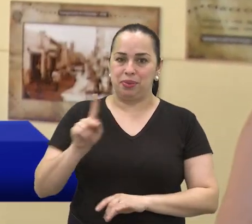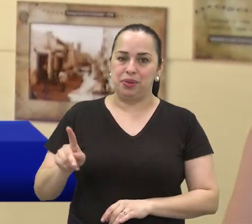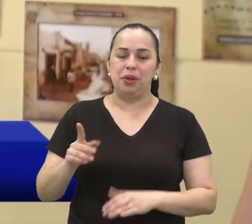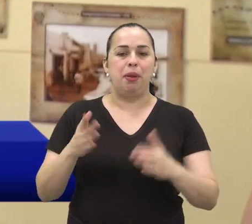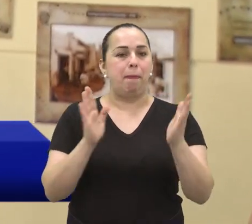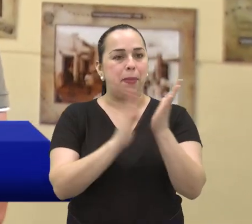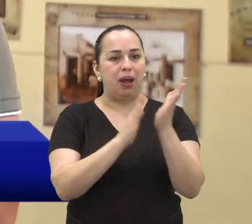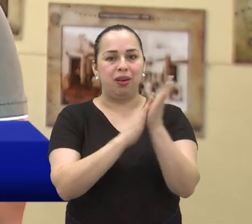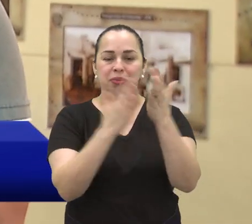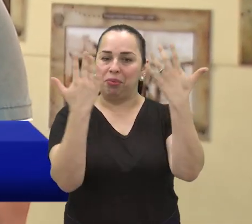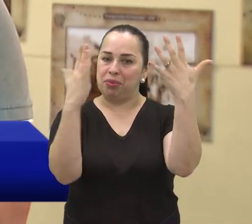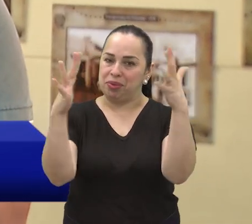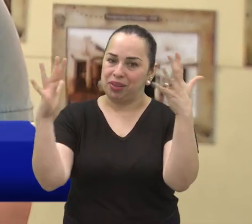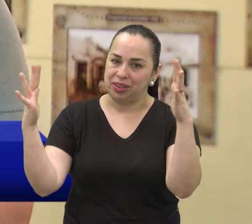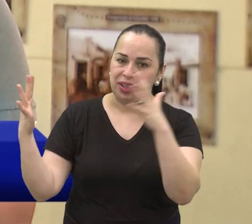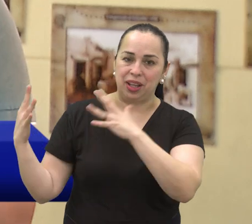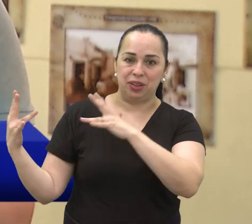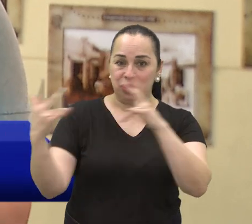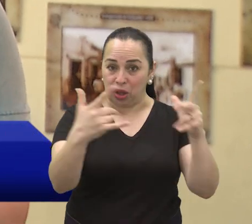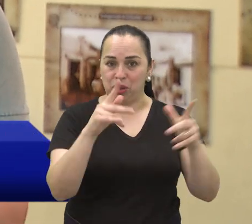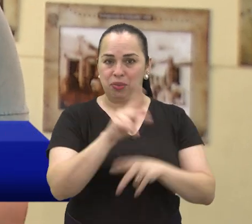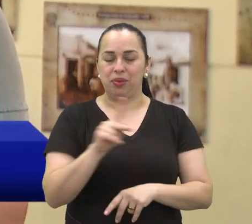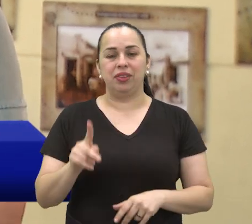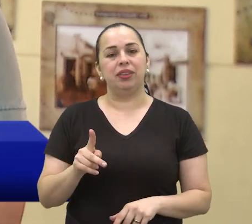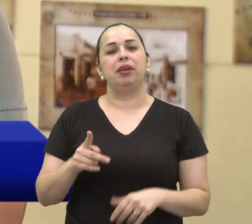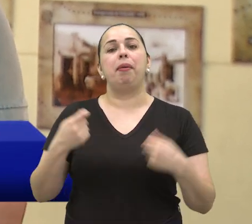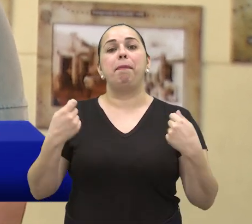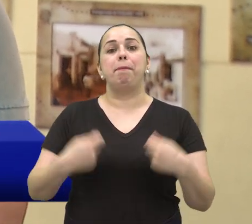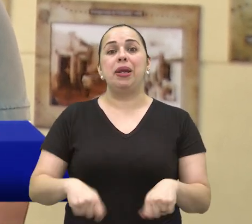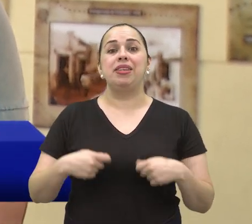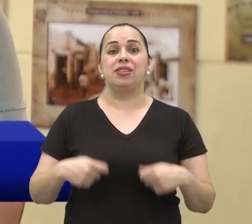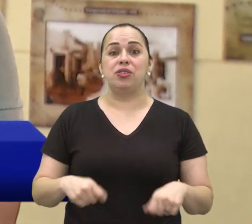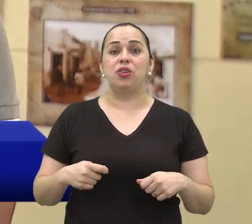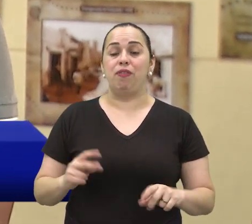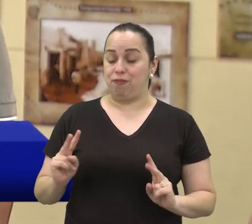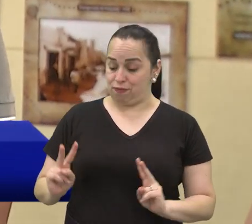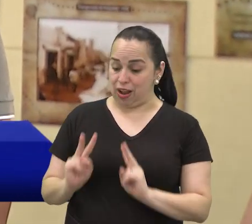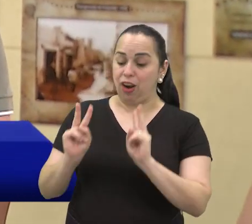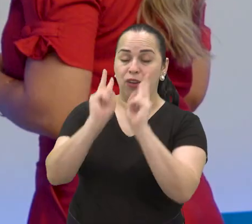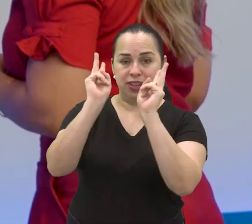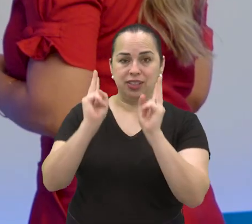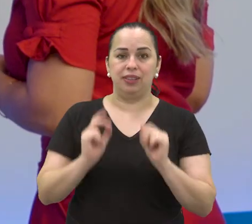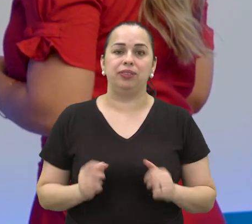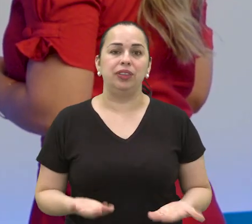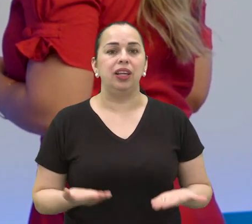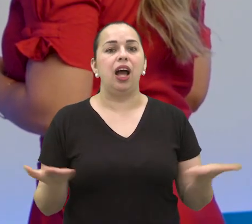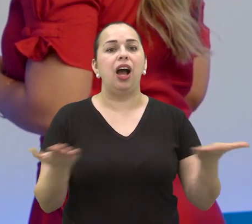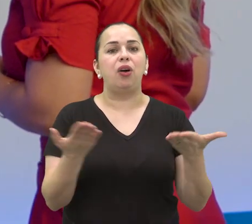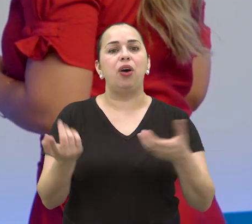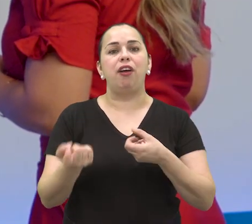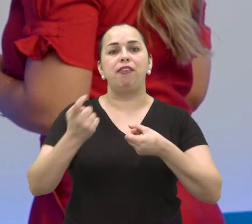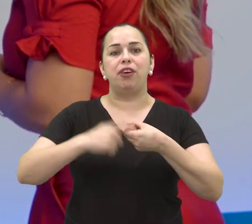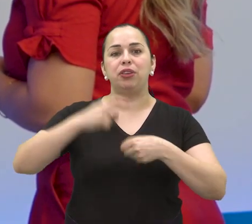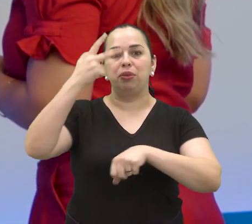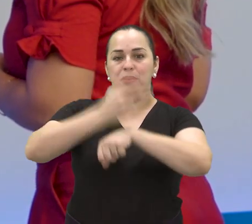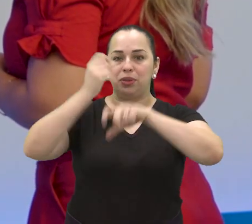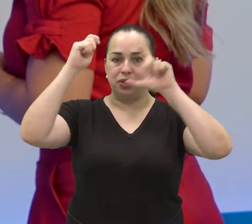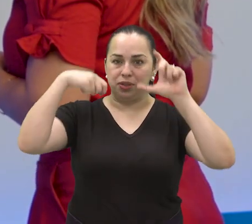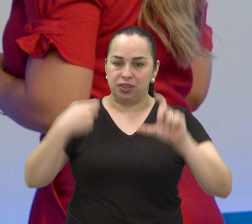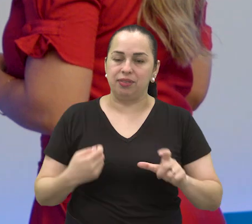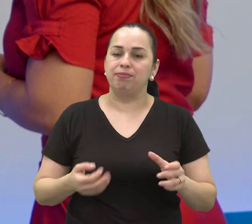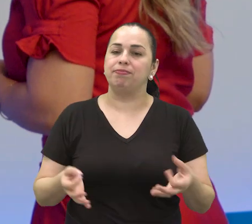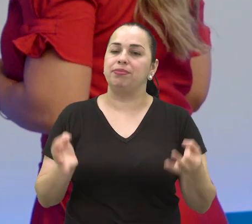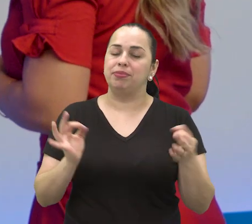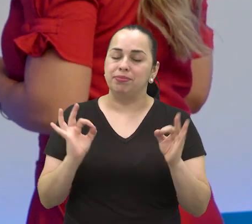Estendo aqui também o parabéns a todos os professores e professoras. E é isso, precisam ser cada vez mais valorizados. Volto com você ao estúdio,